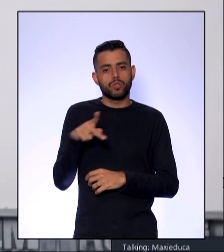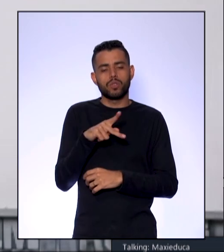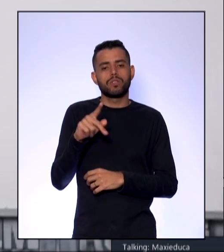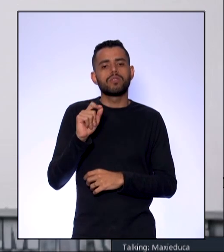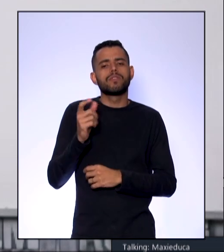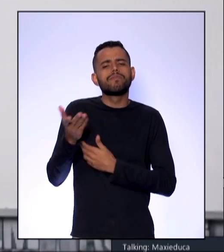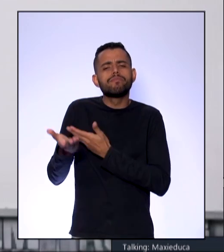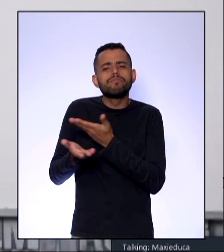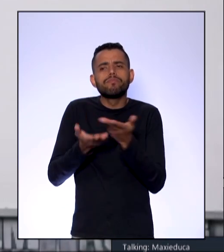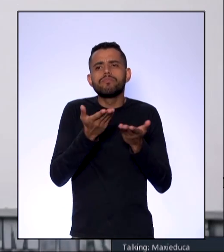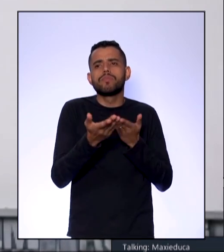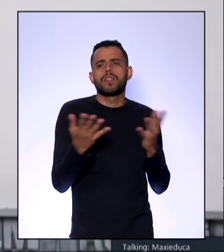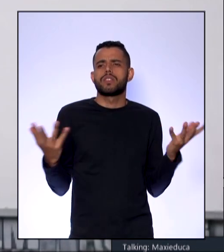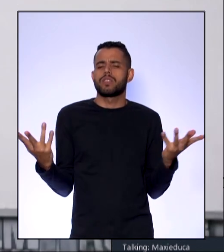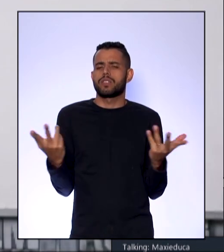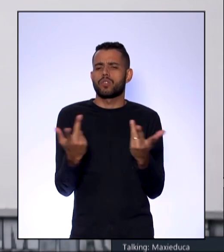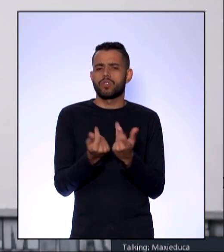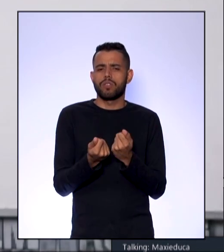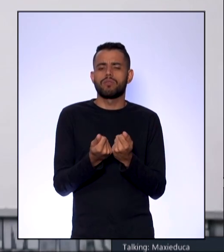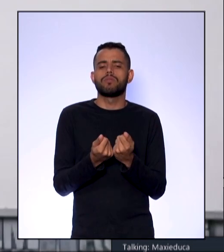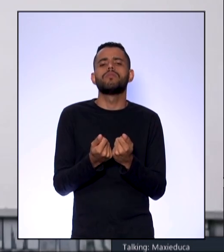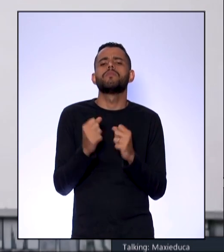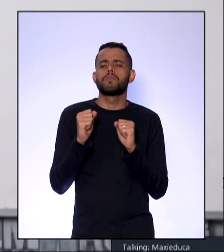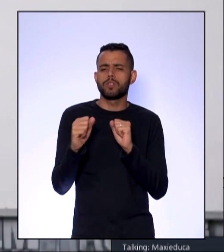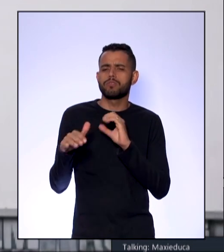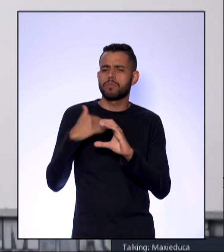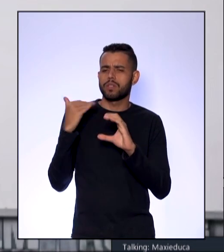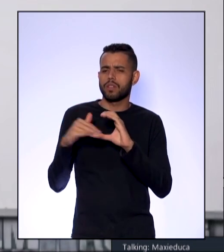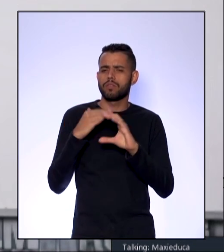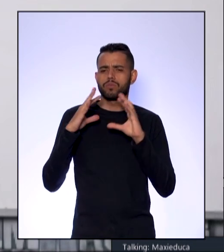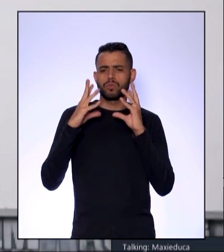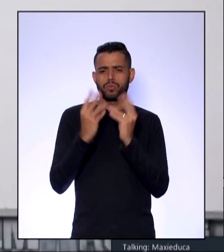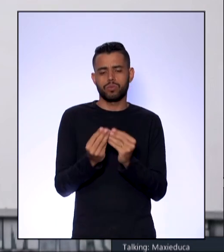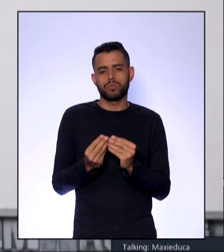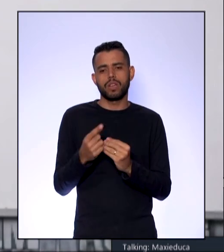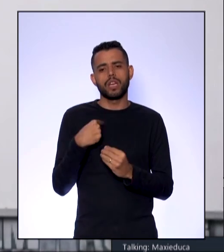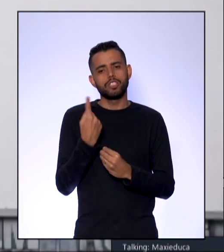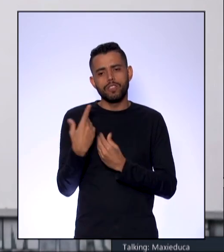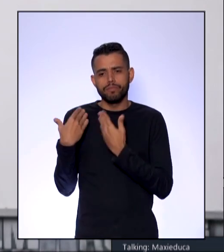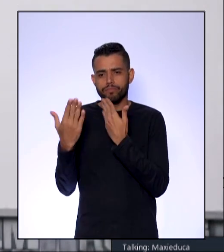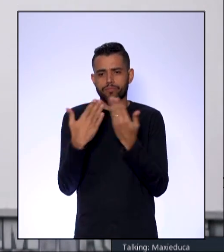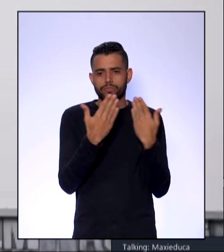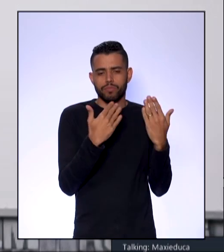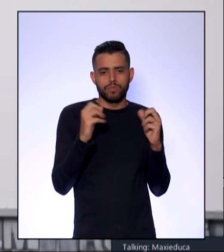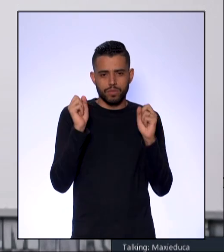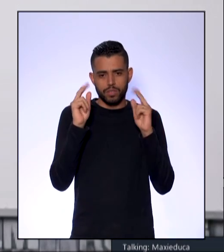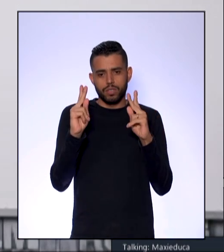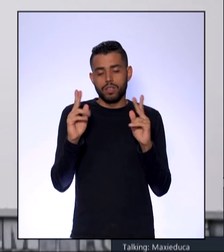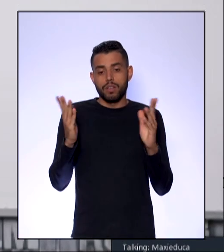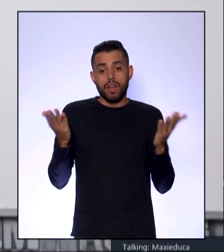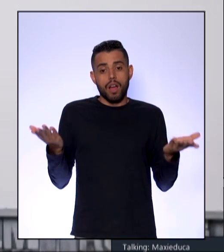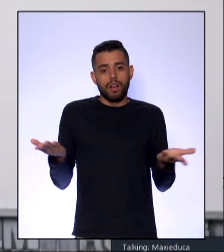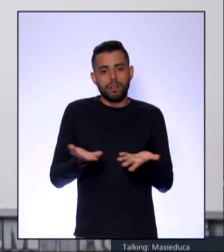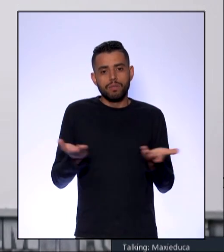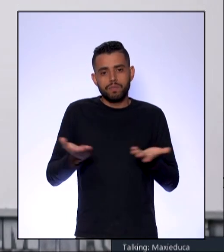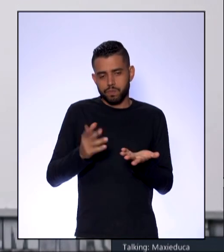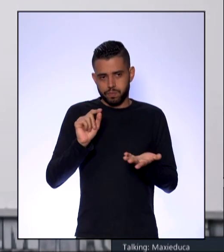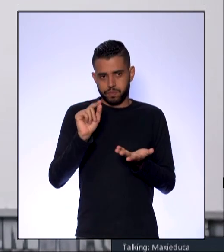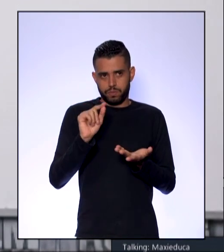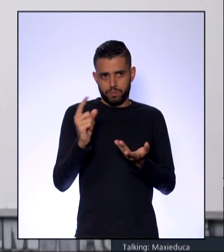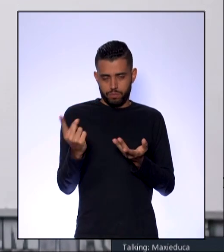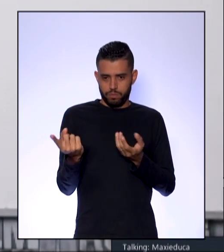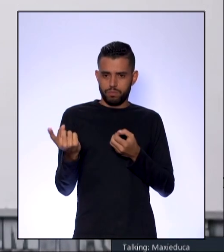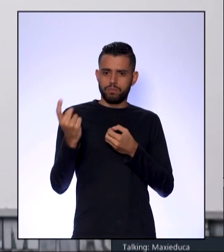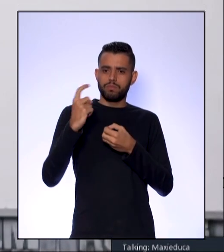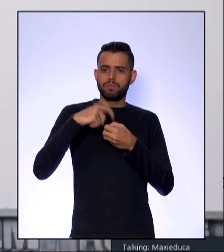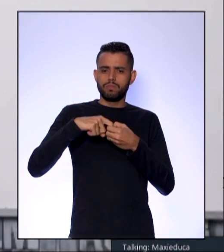fazendo a mediação é sensacional. Pode mandar, que ela está mandando tudo para mim e a gente vai dialogando. Mas agora, vamos voltar